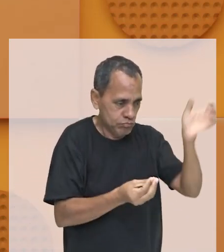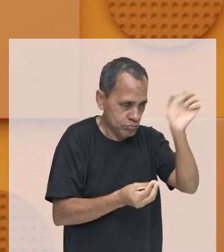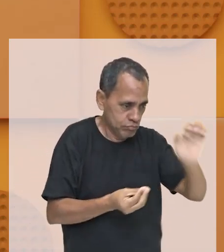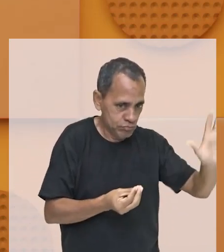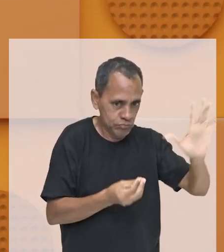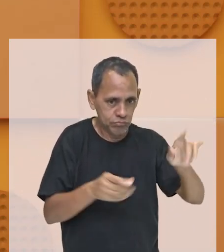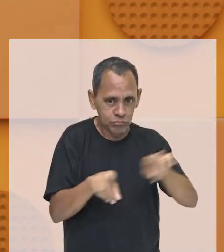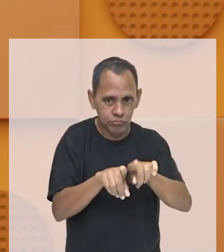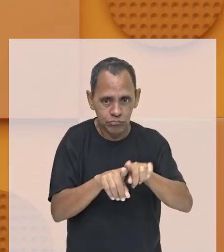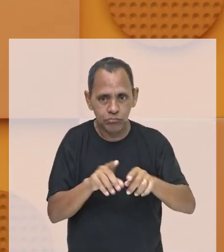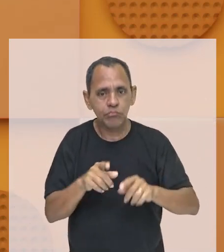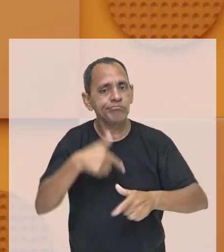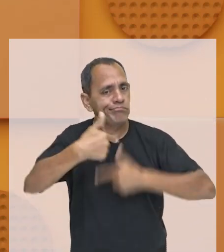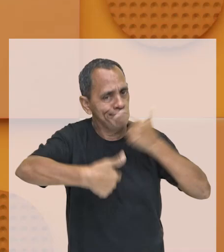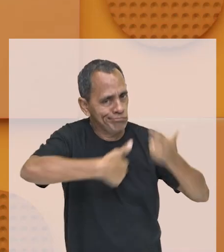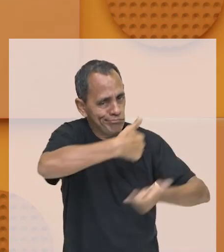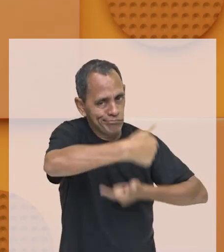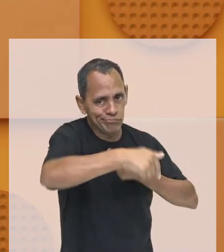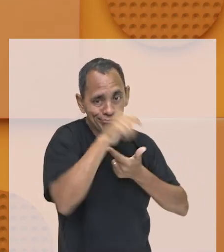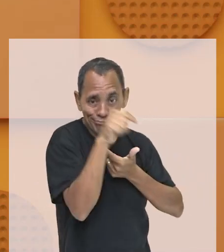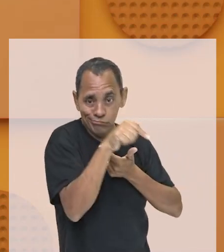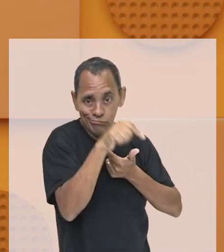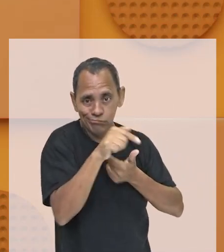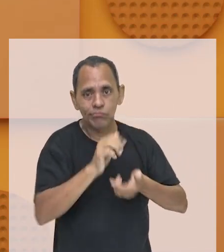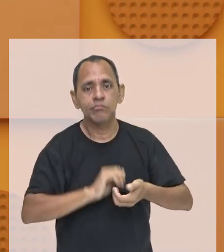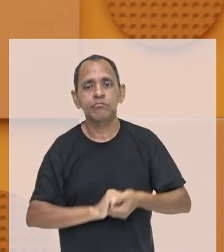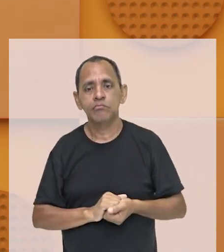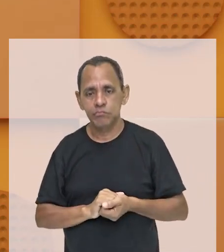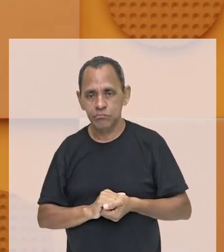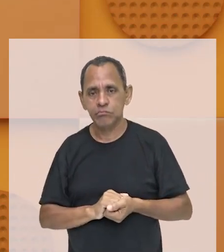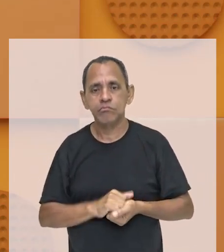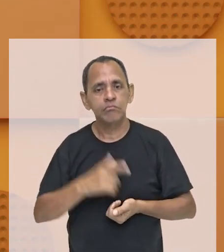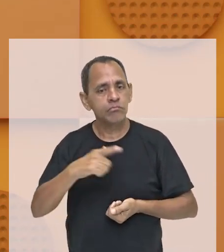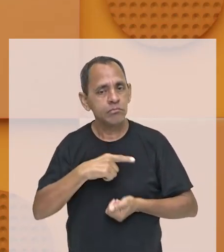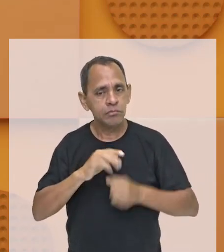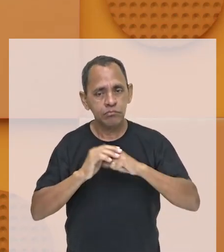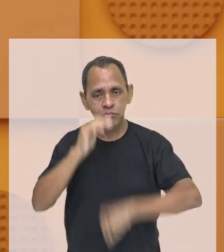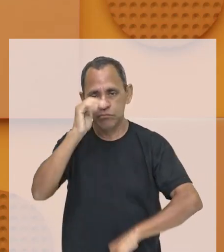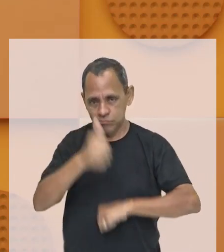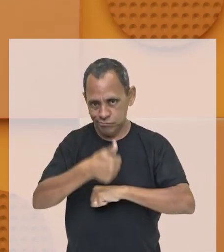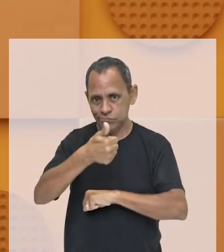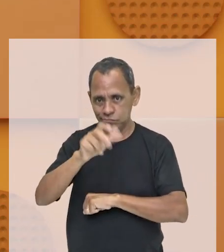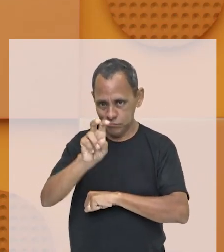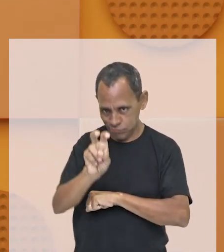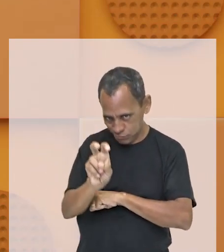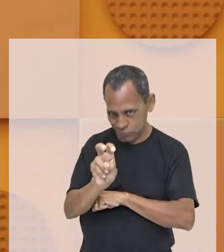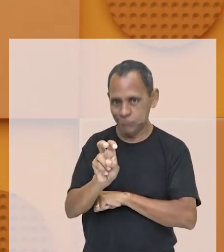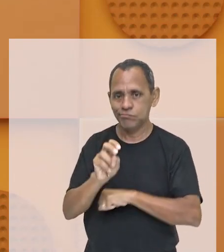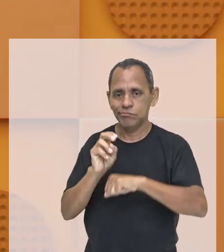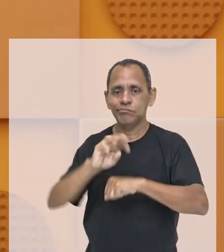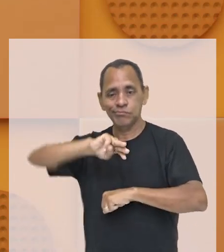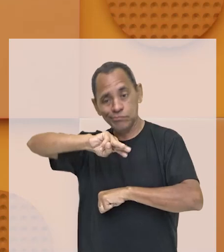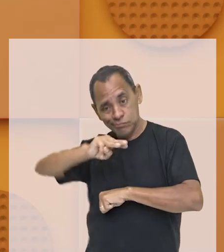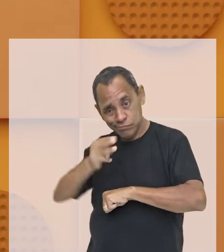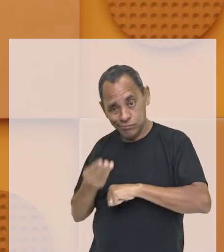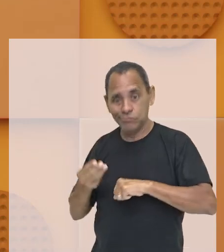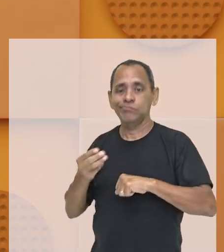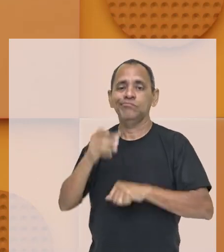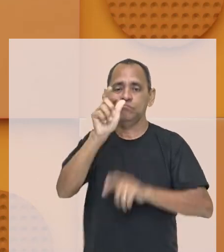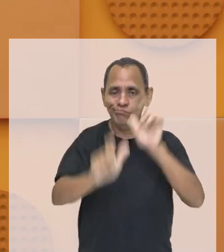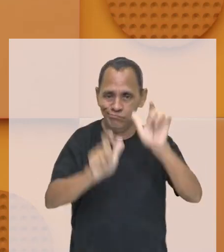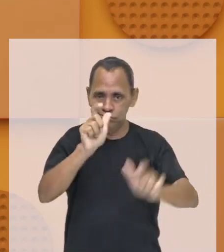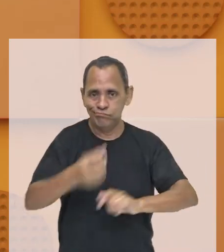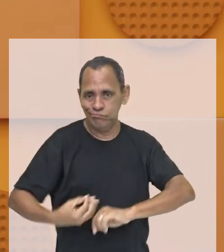trabalho. Sobre essa questão de nós termos naquela região uma população de mais de 15 milhões de habitantes em uma cidade, nós